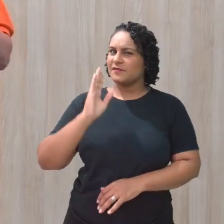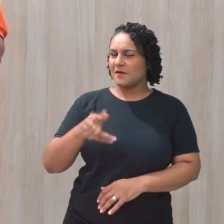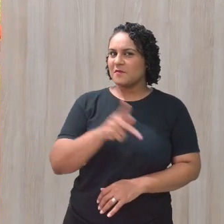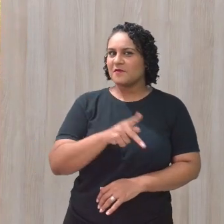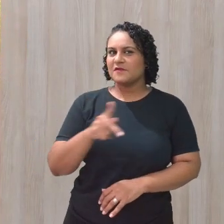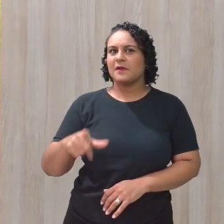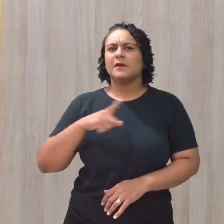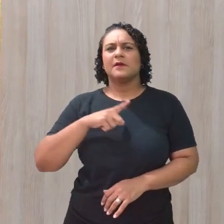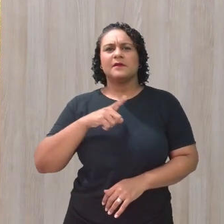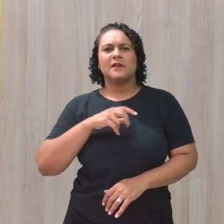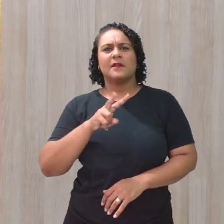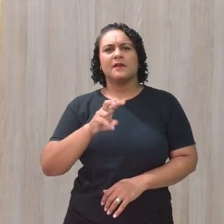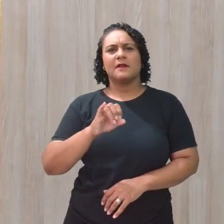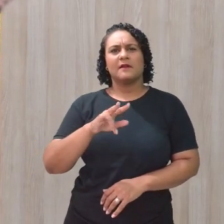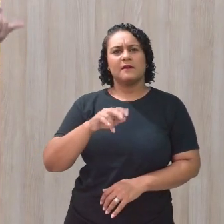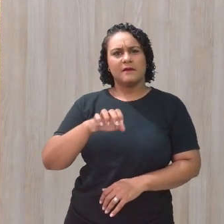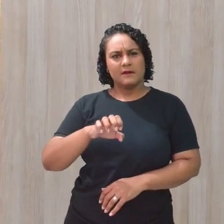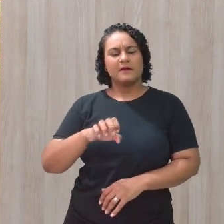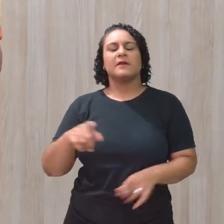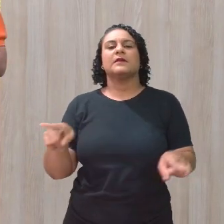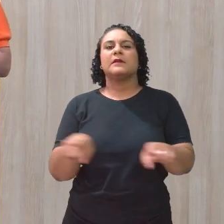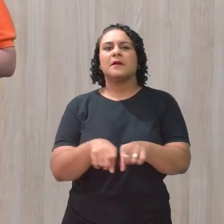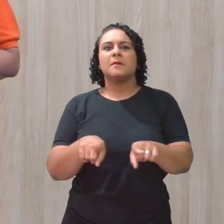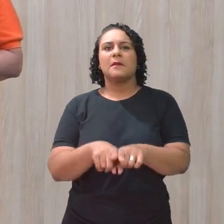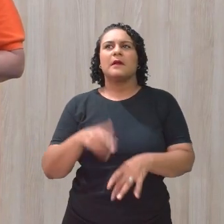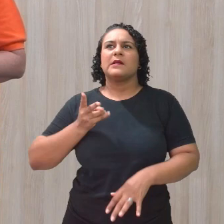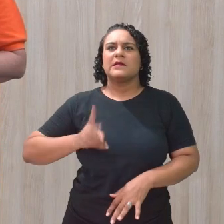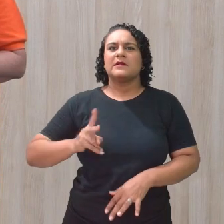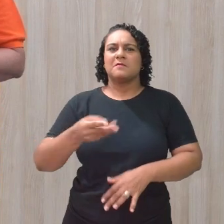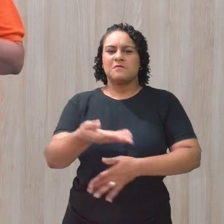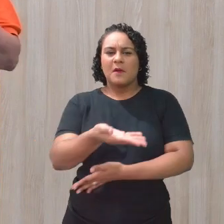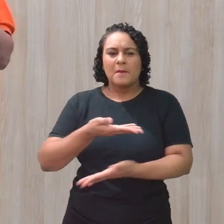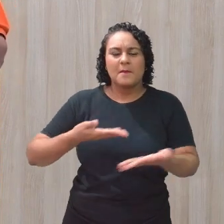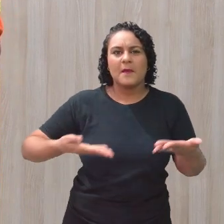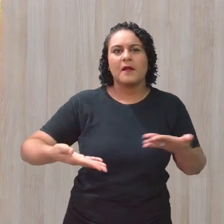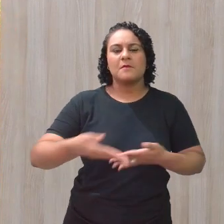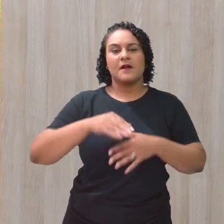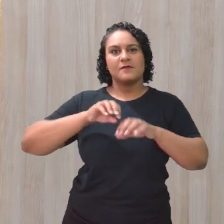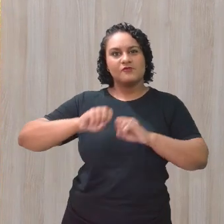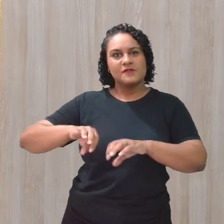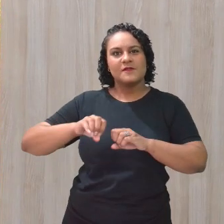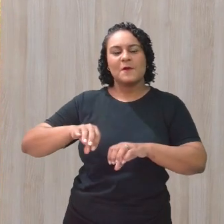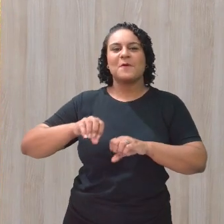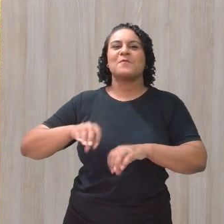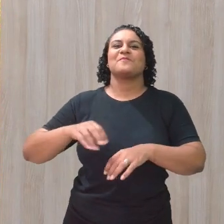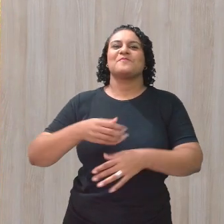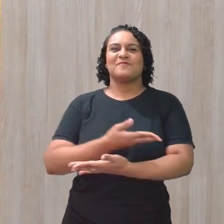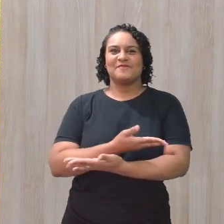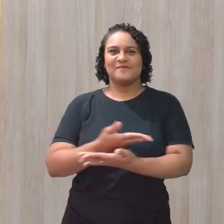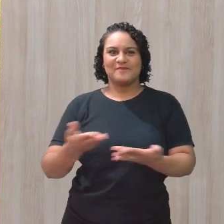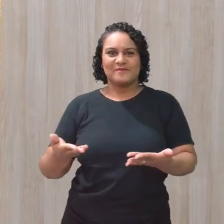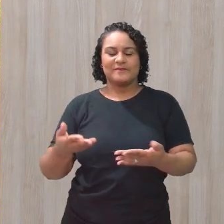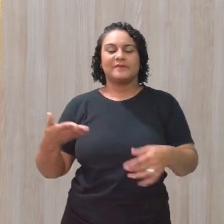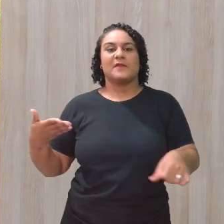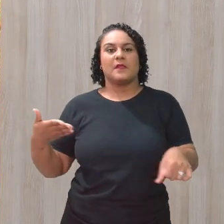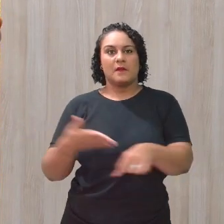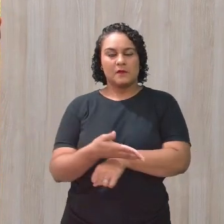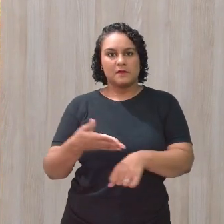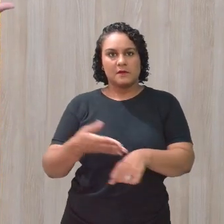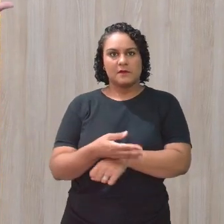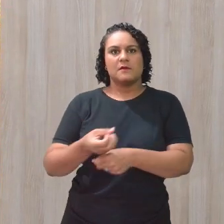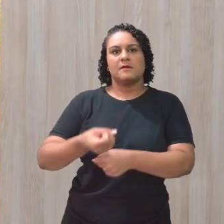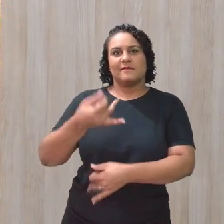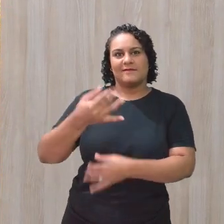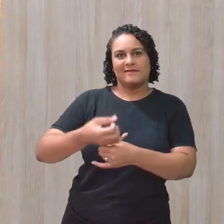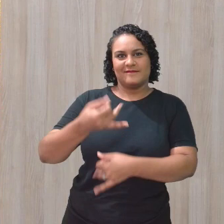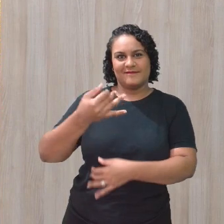temos Camille, Viviane, que sempre está interagindo, interagindo aqui no